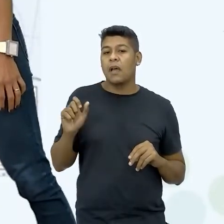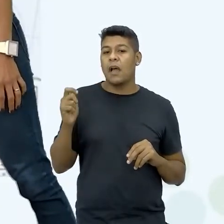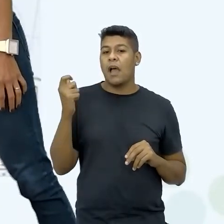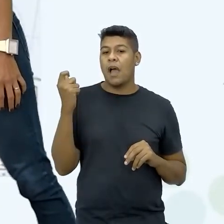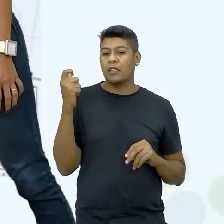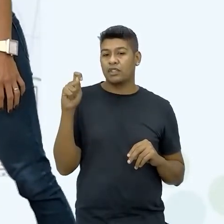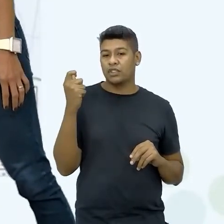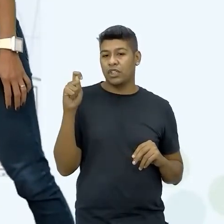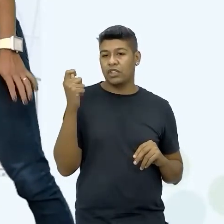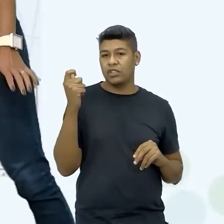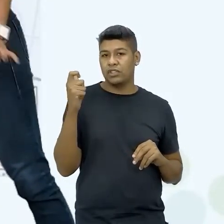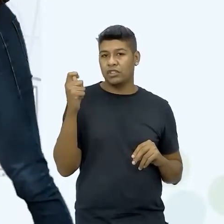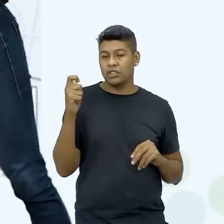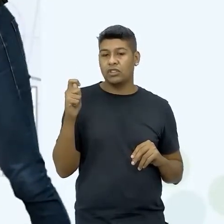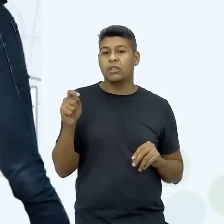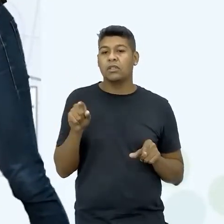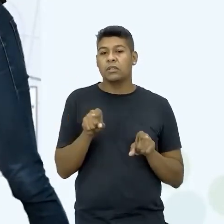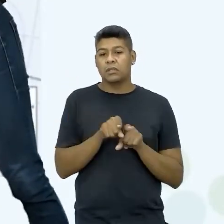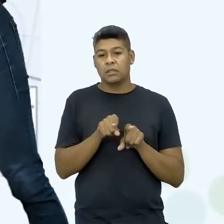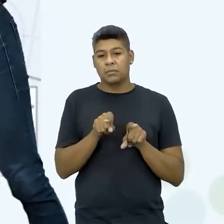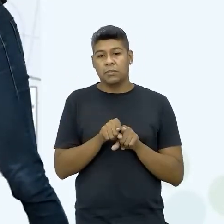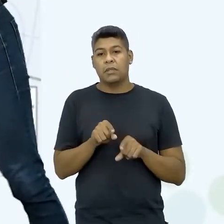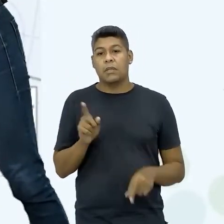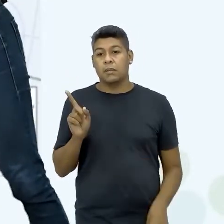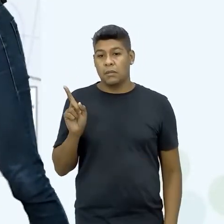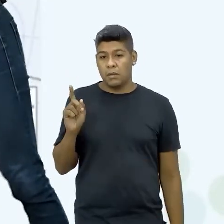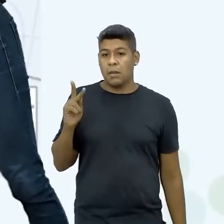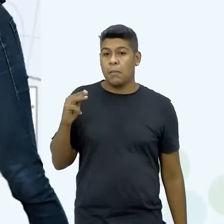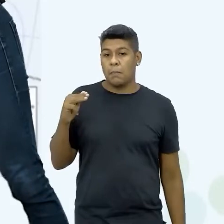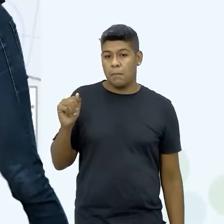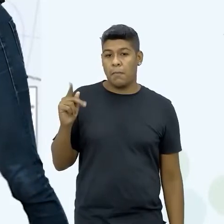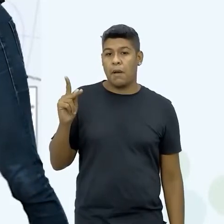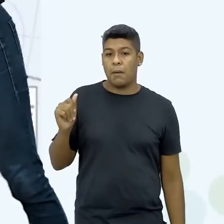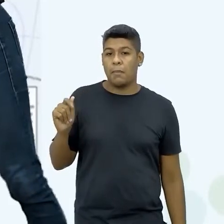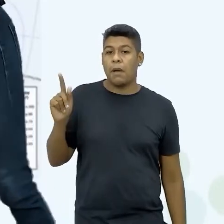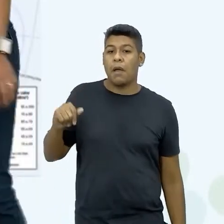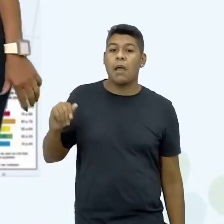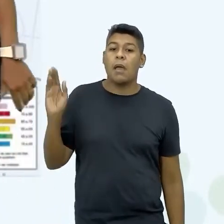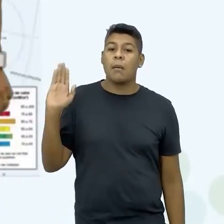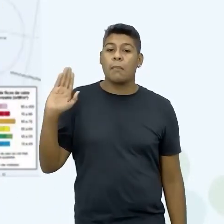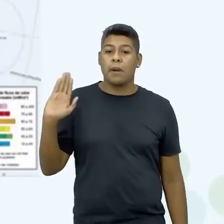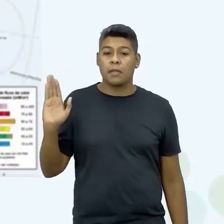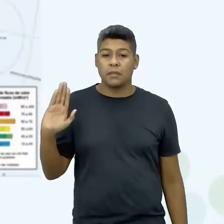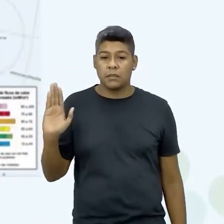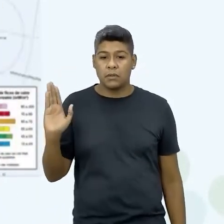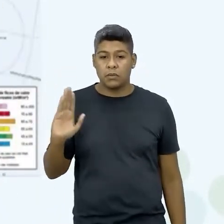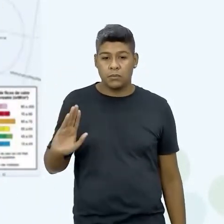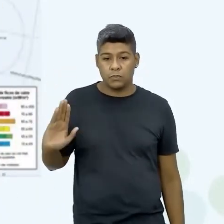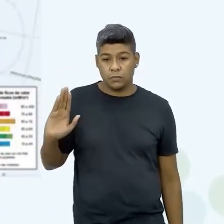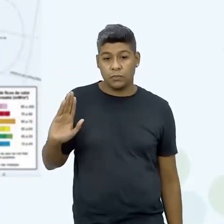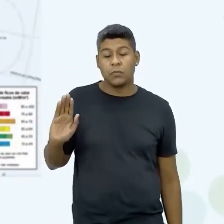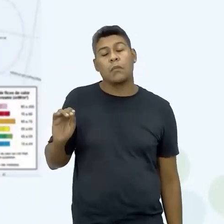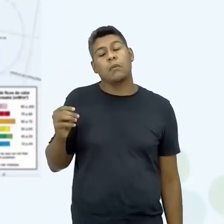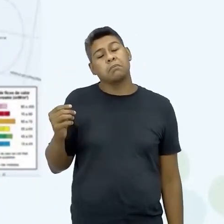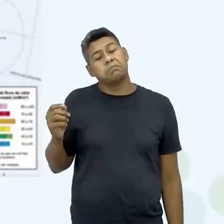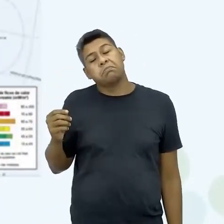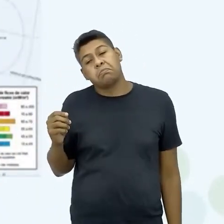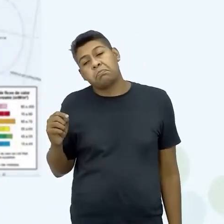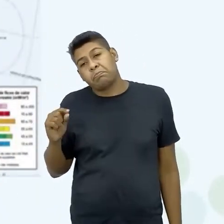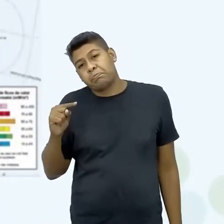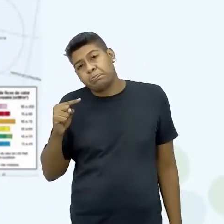como ele falou. Então, aqui também, este mapa é a porção brasileira. Mas aqui, ó, uma parte da Argentina,